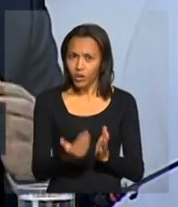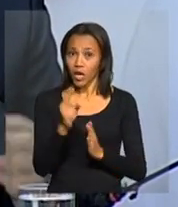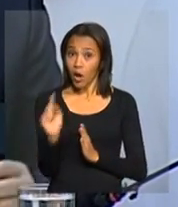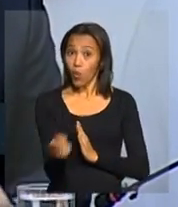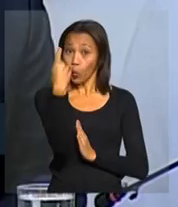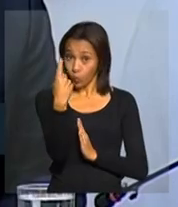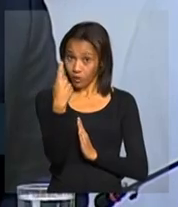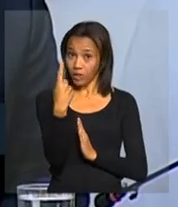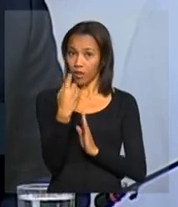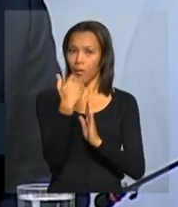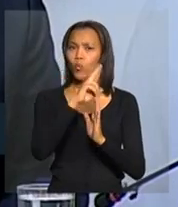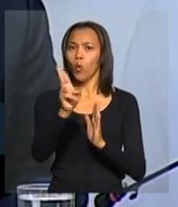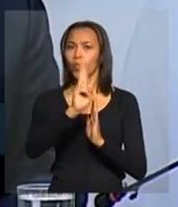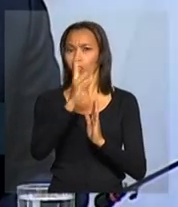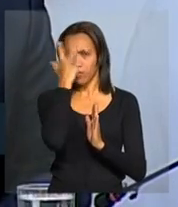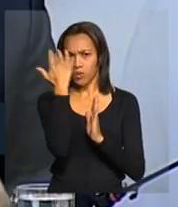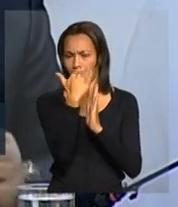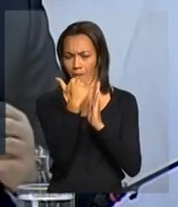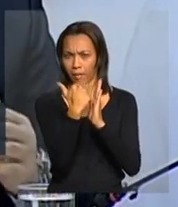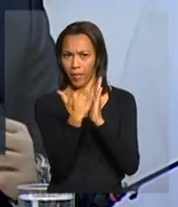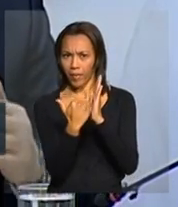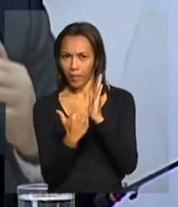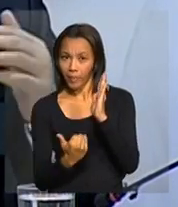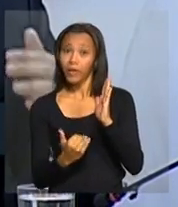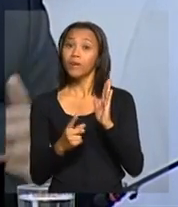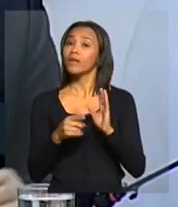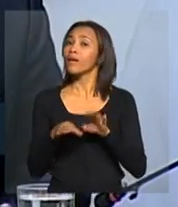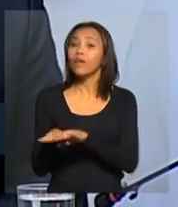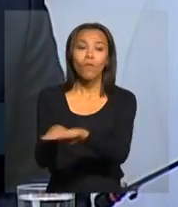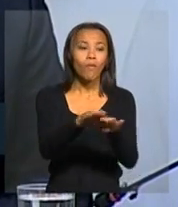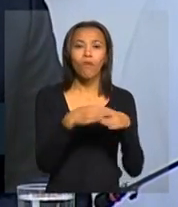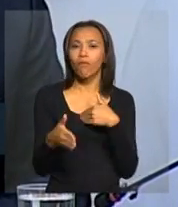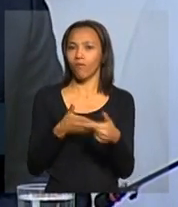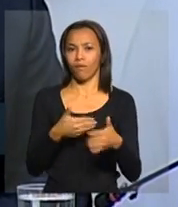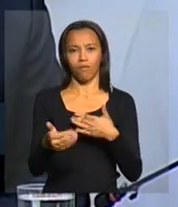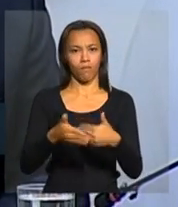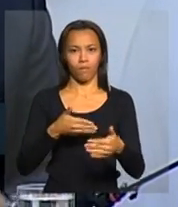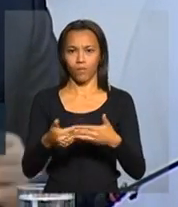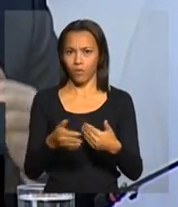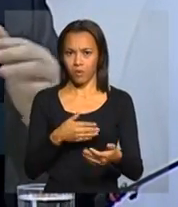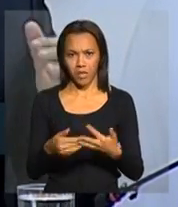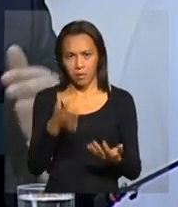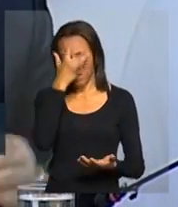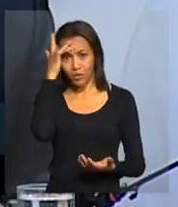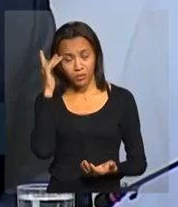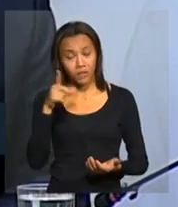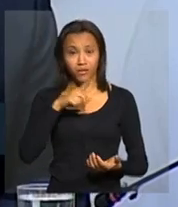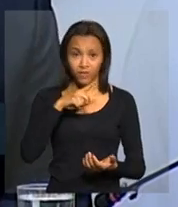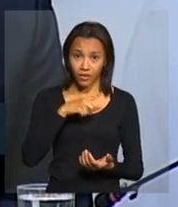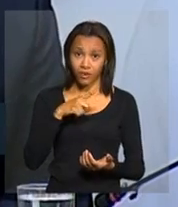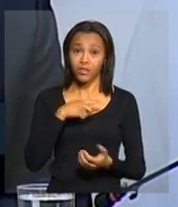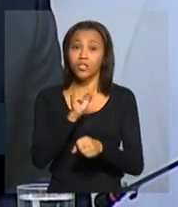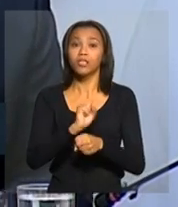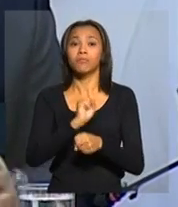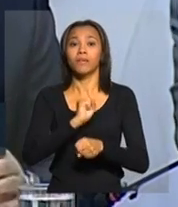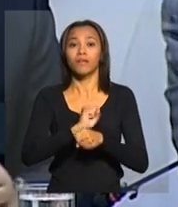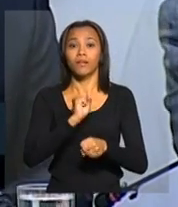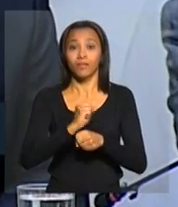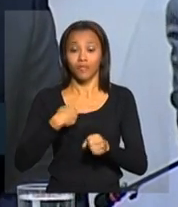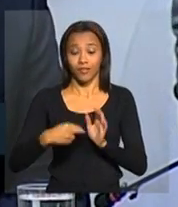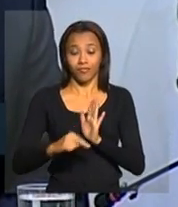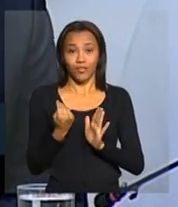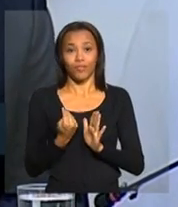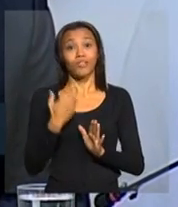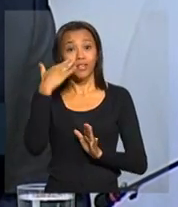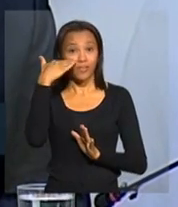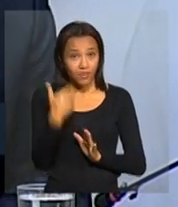única, transparente, em que iguala qualquer paciente que esteja aguardando, que ele sabe